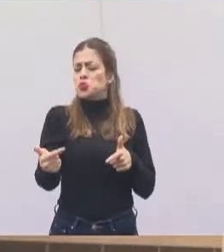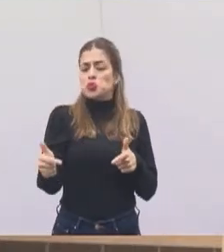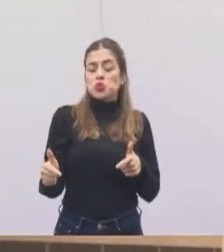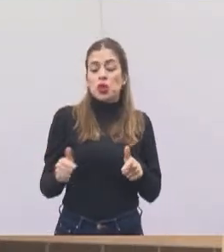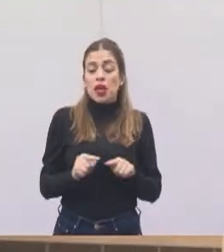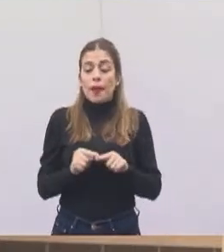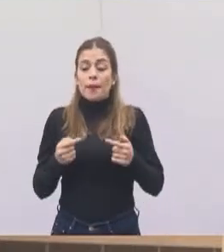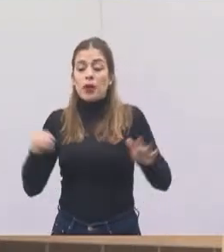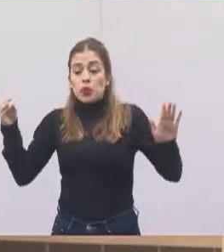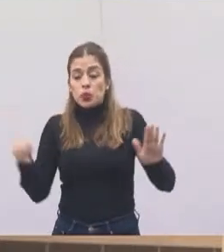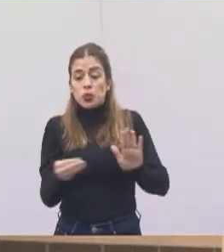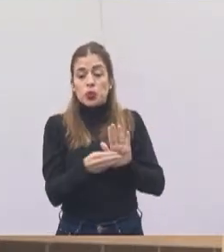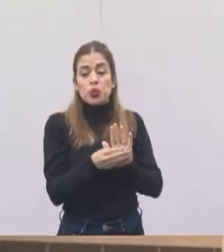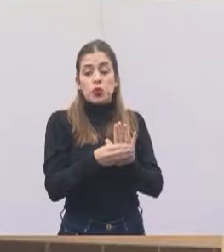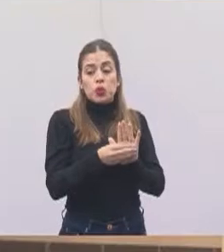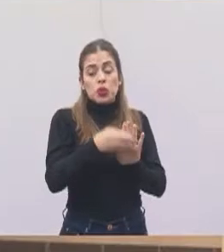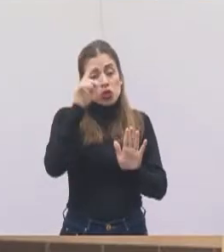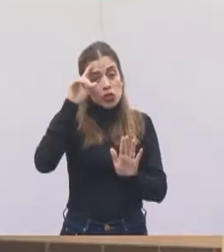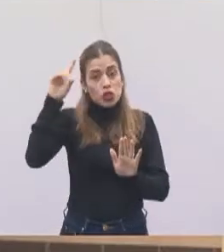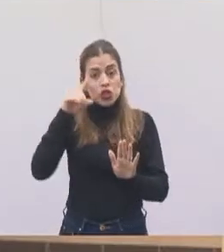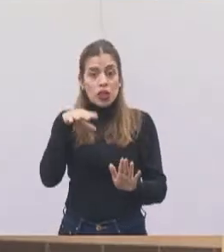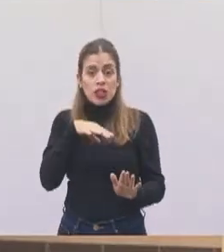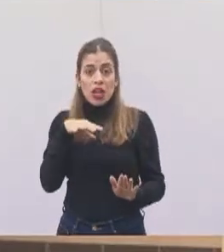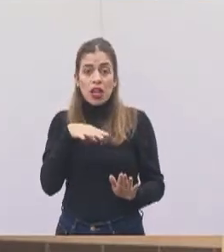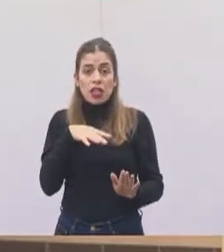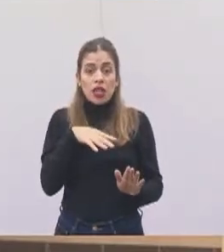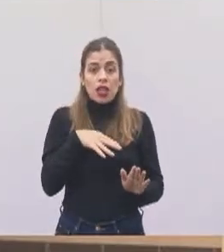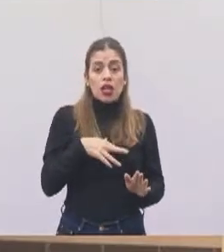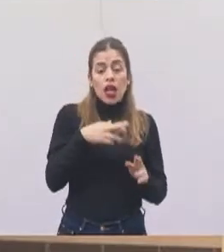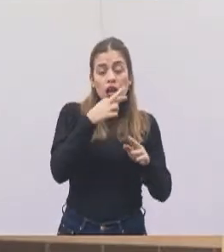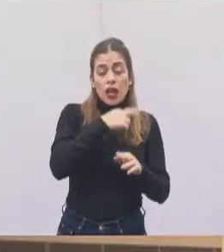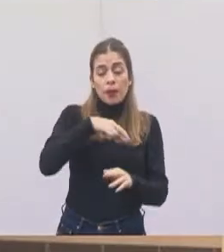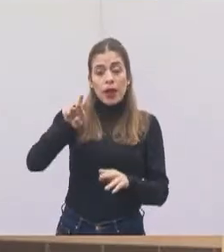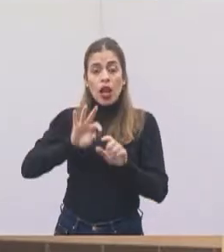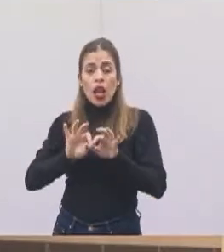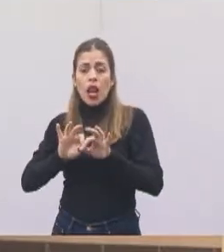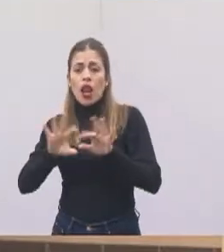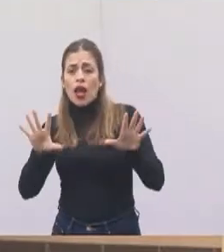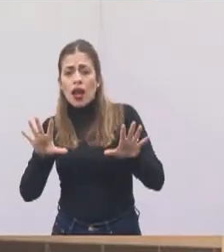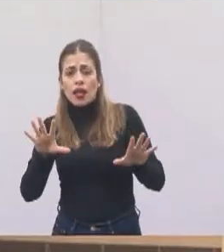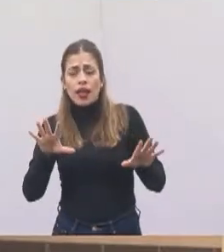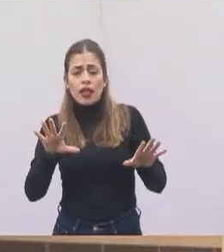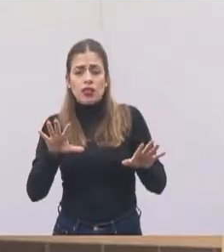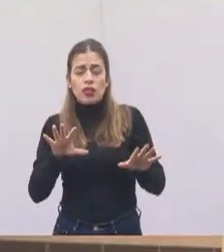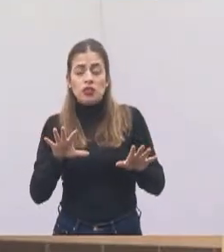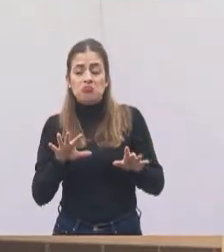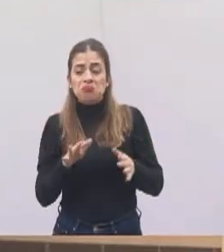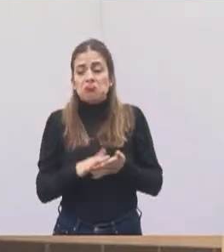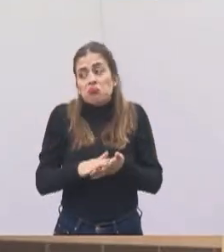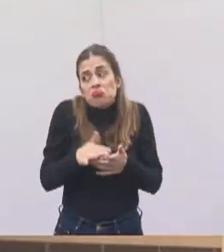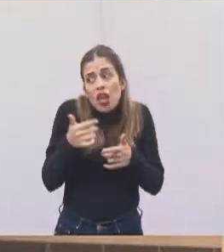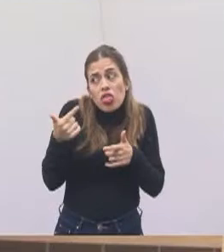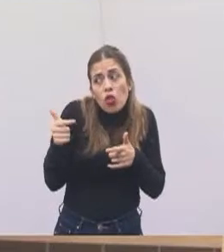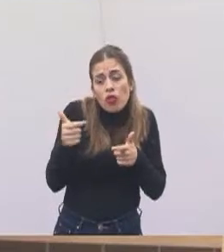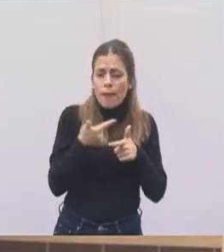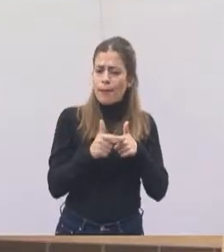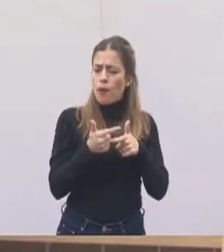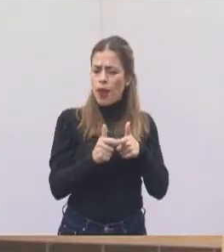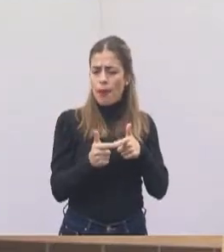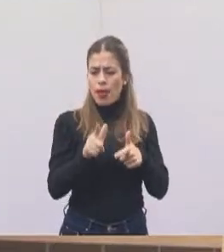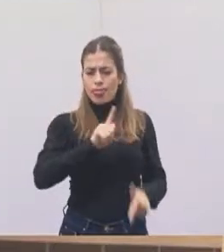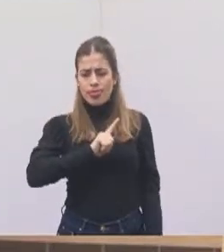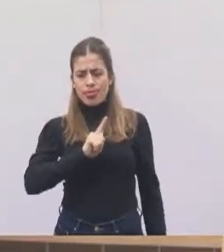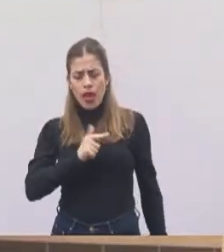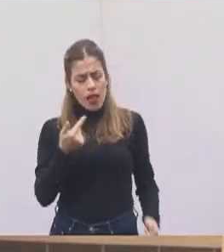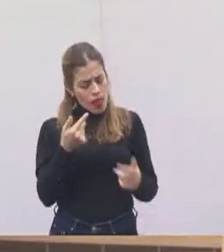da Liberdade e Educação Religiosa em Jacareí. Eu não vejo nenhum problema ter